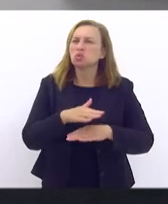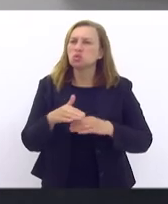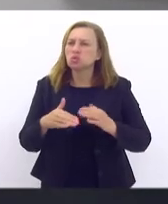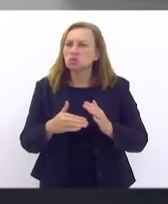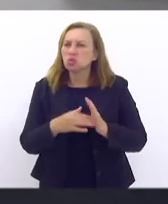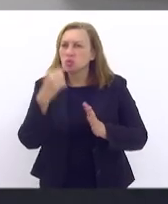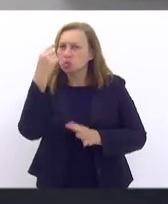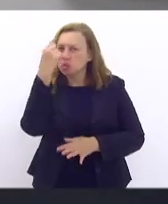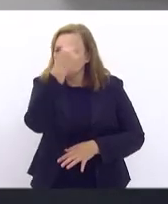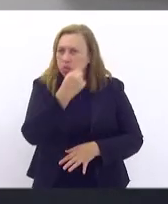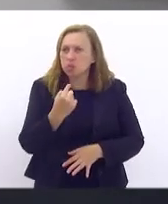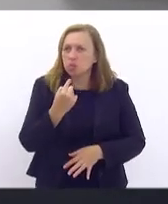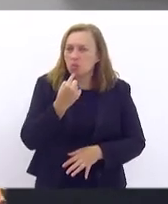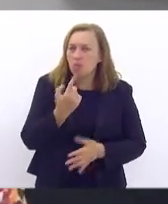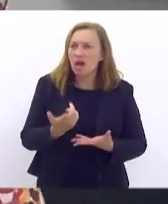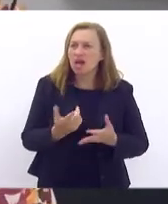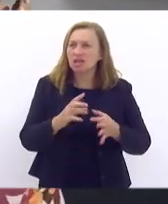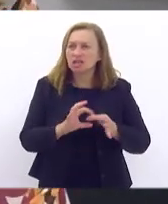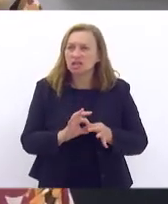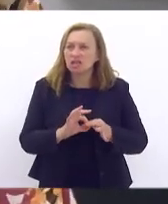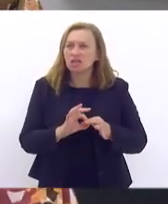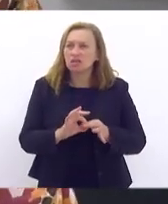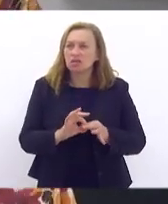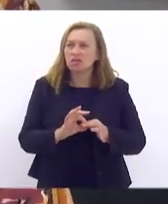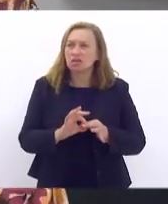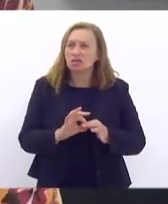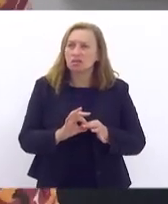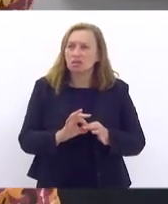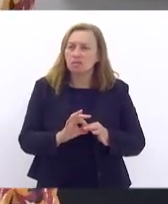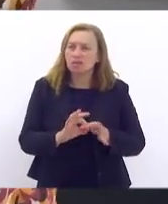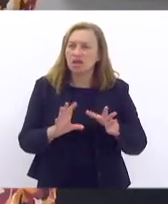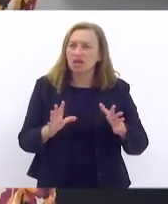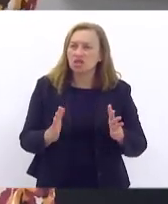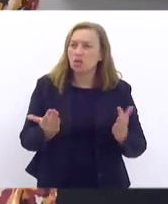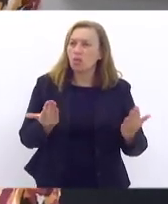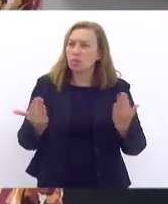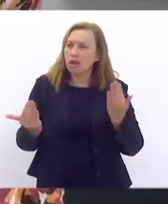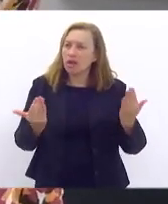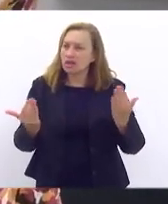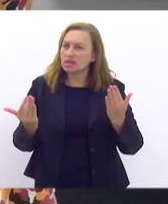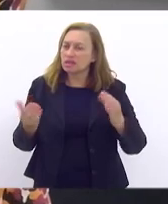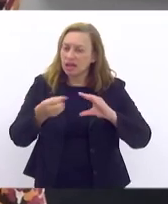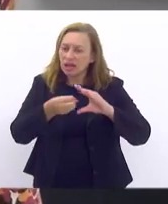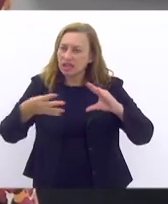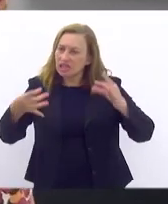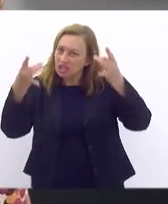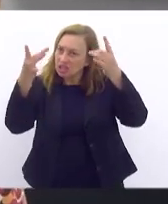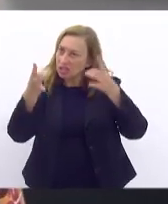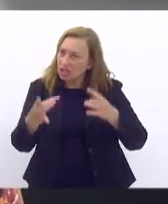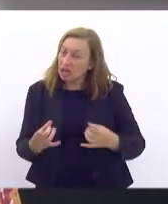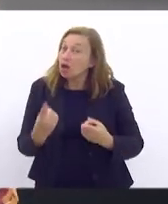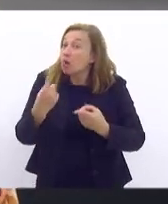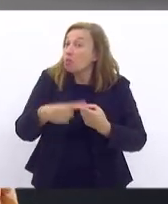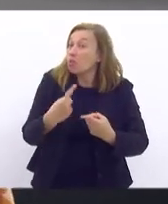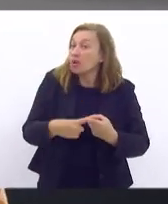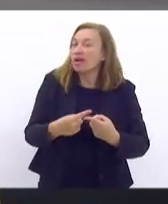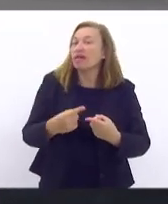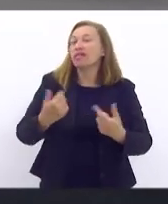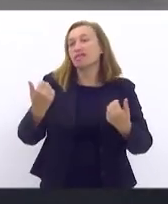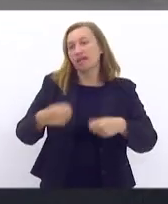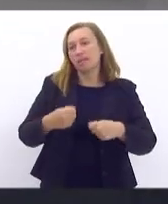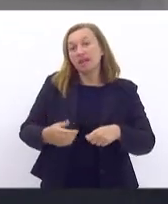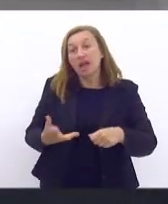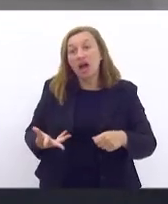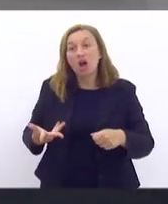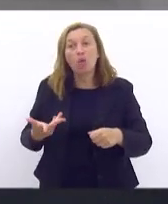imagens permitem uma comparação que seja de forma categórica, porque a gente depende da